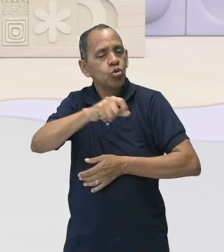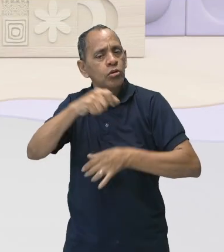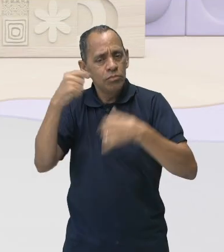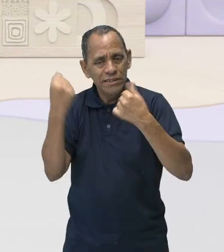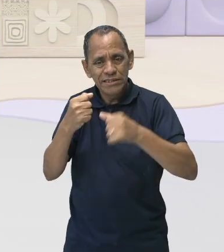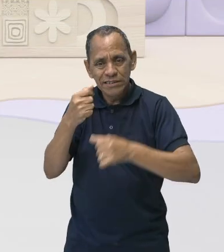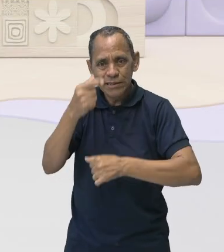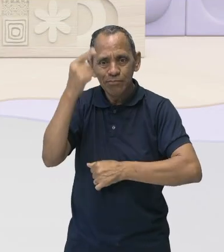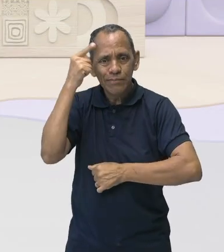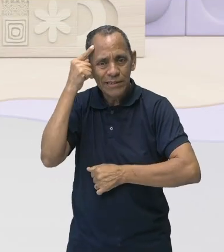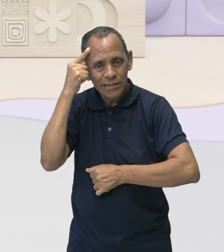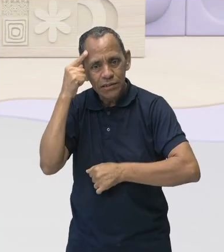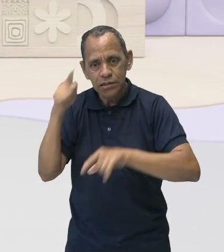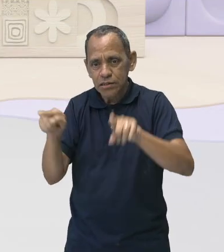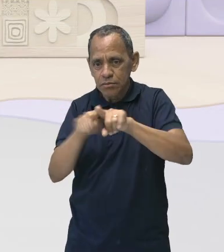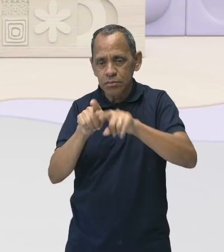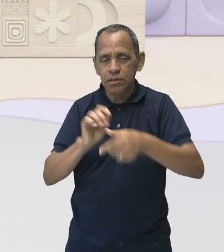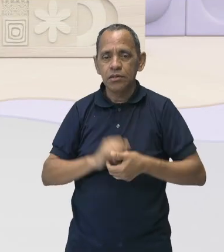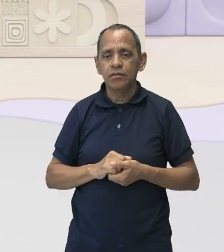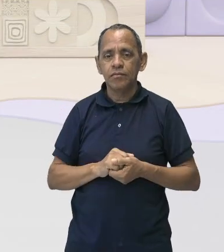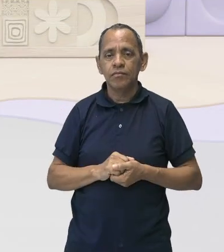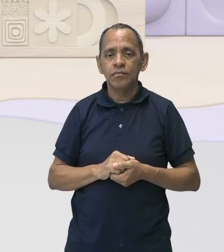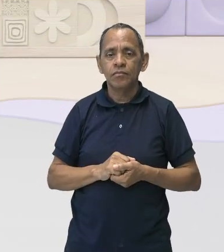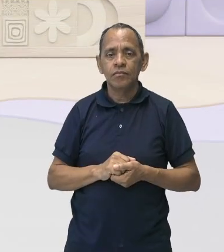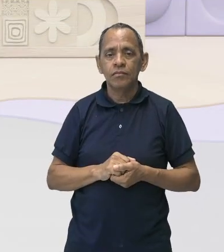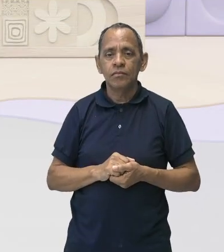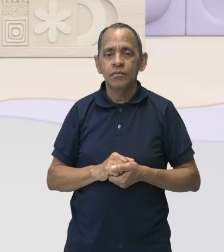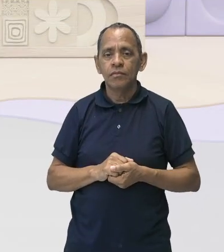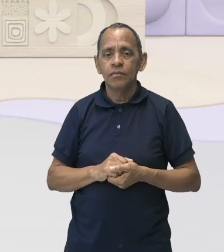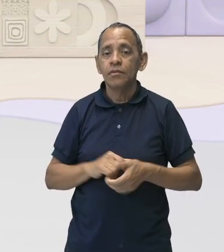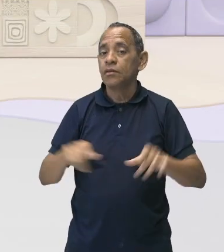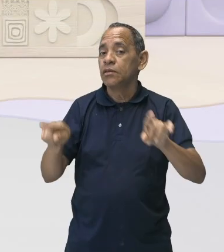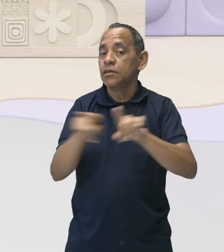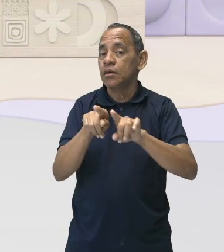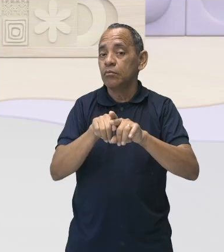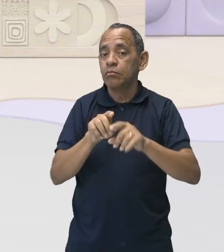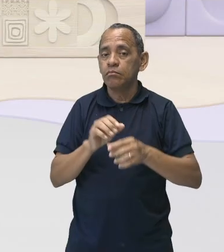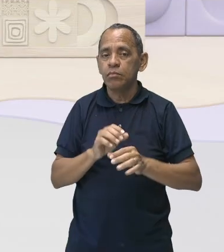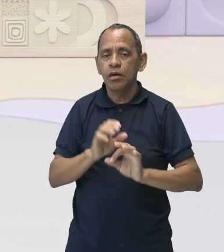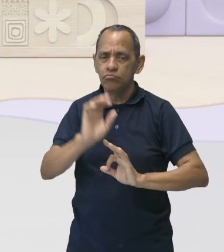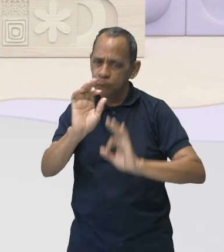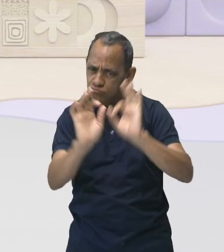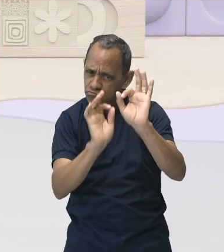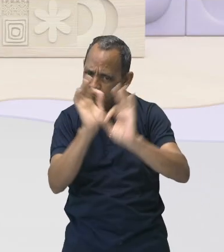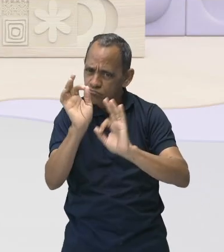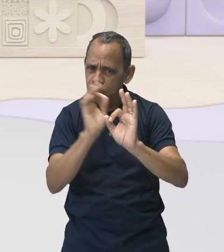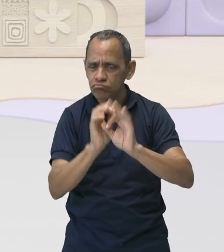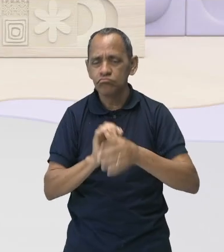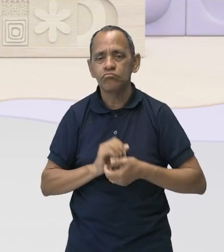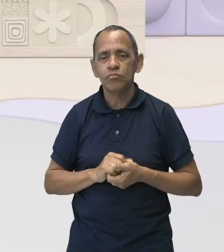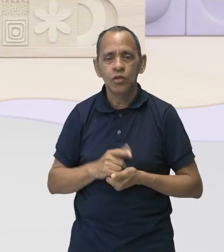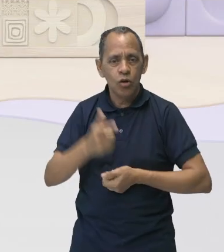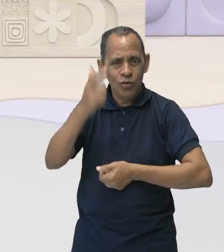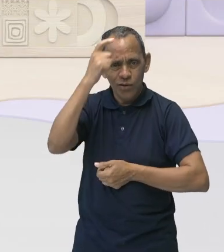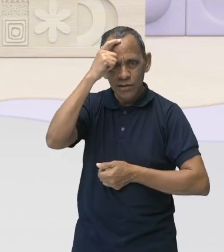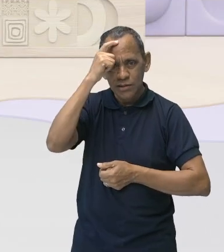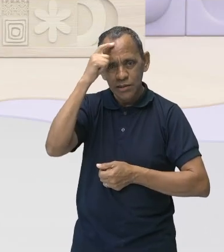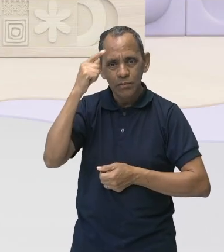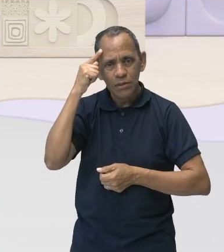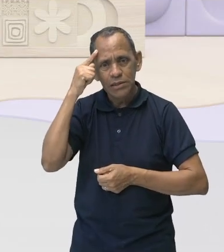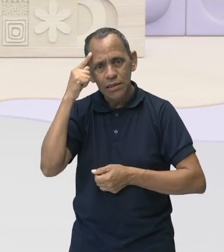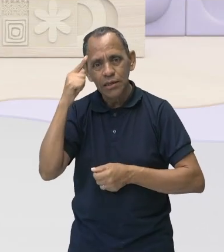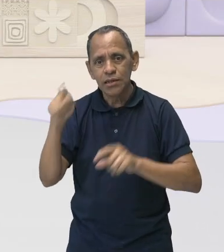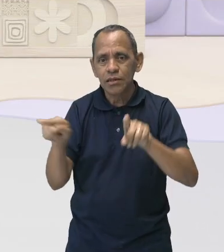pensadas. Além de pensar, demandar escolhas conscientes, pensar também,